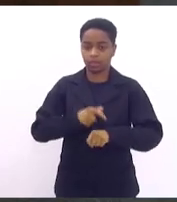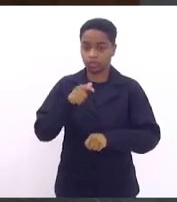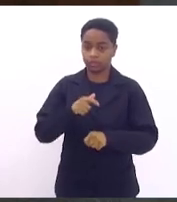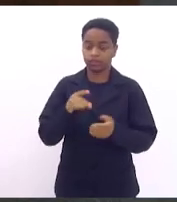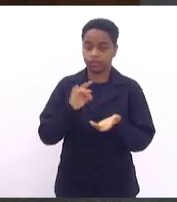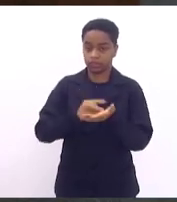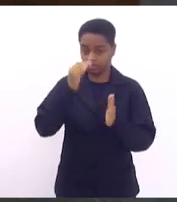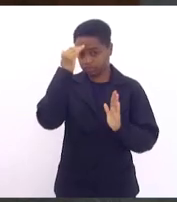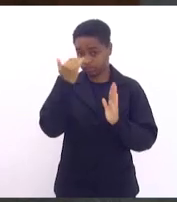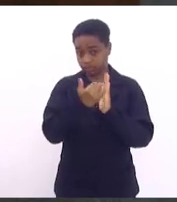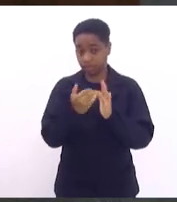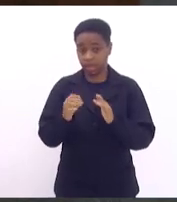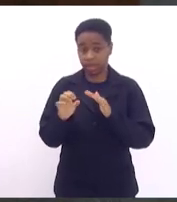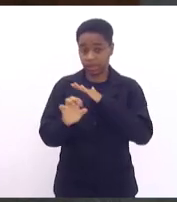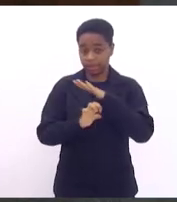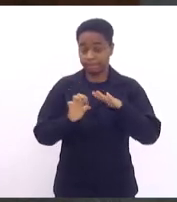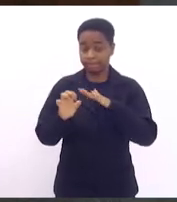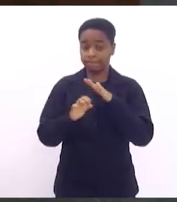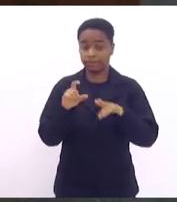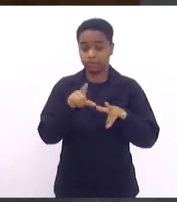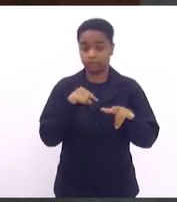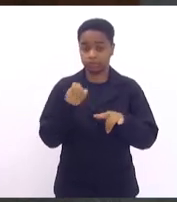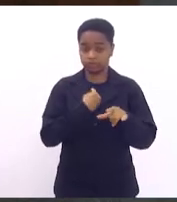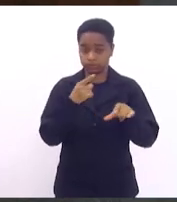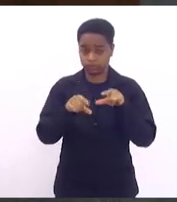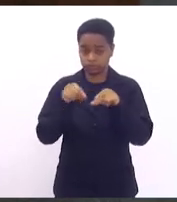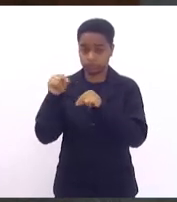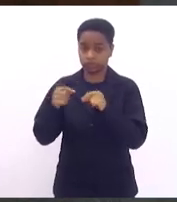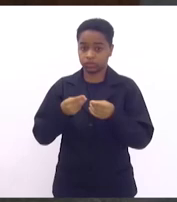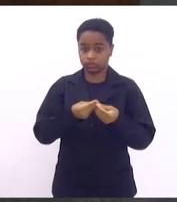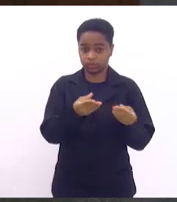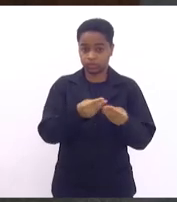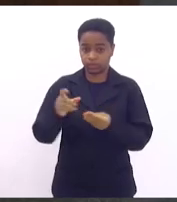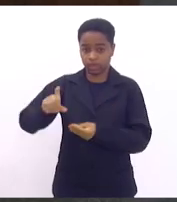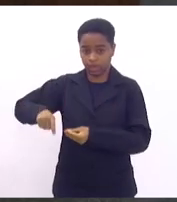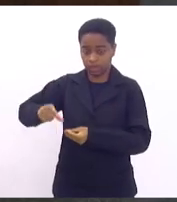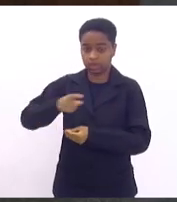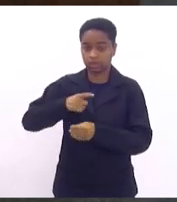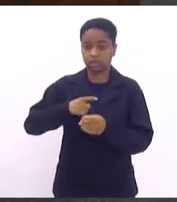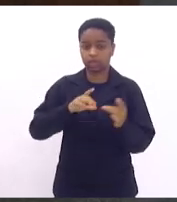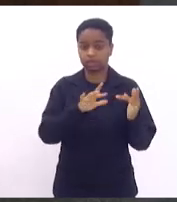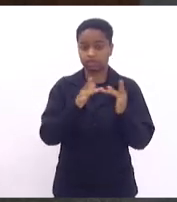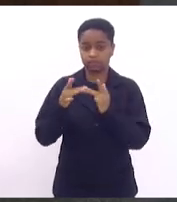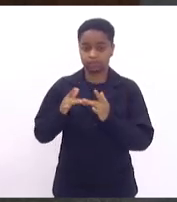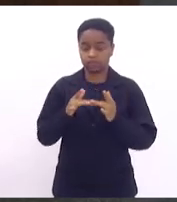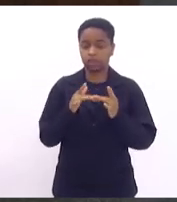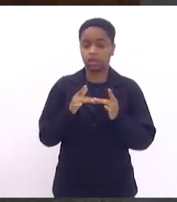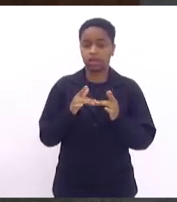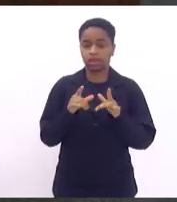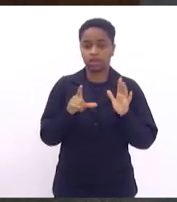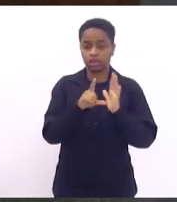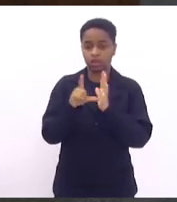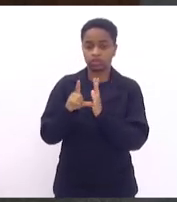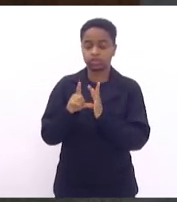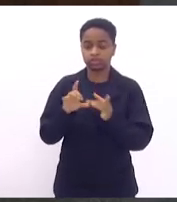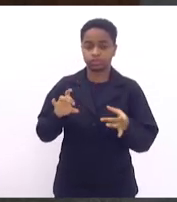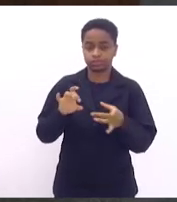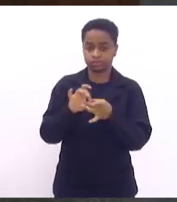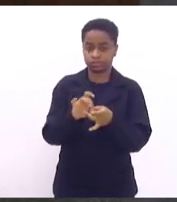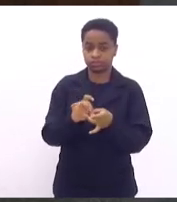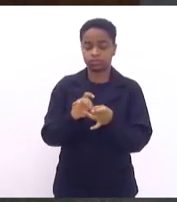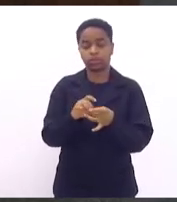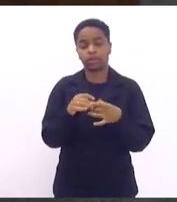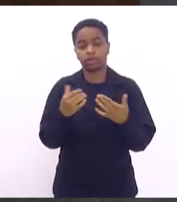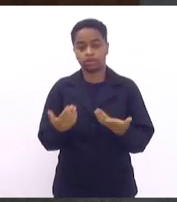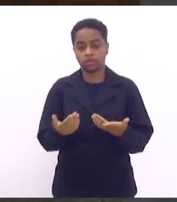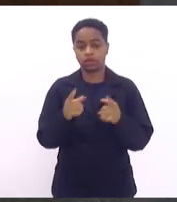distribuir os cartões, ela tem uma rede super pequena de unidades, de estabelecimentos comerciais credenciados. Então, os